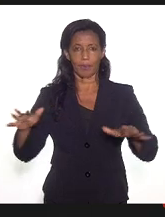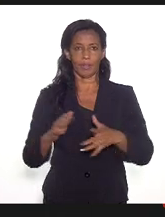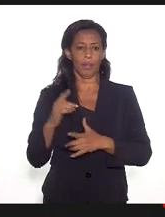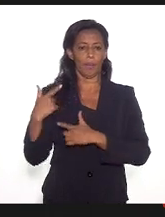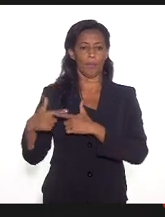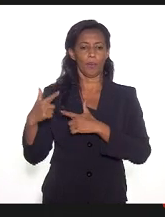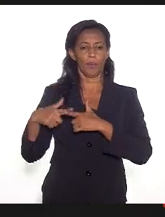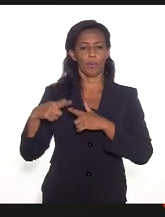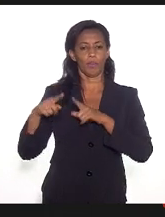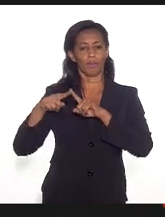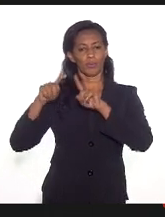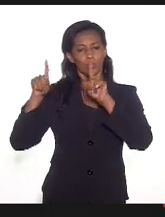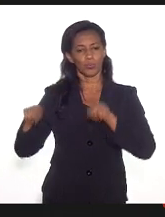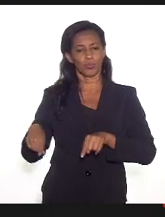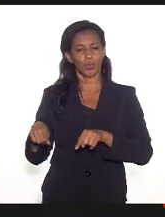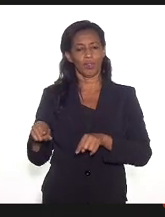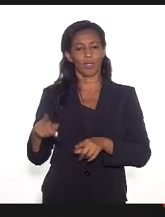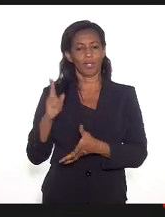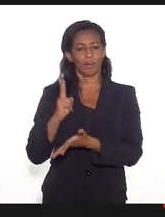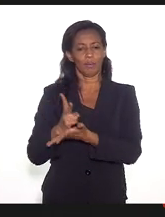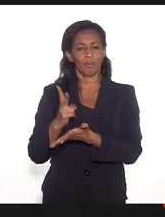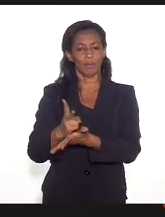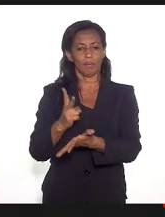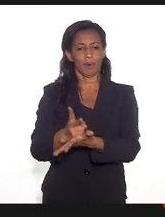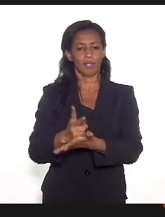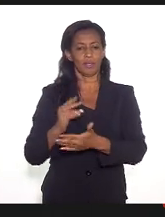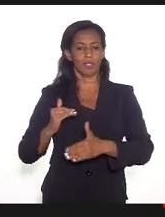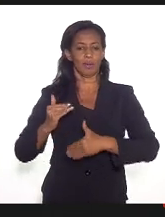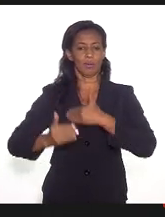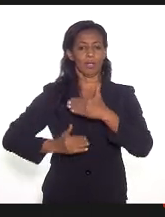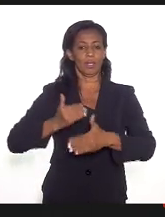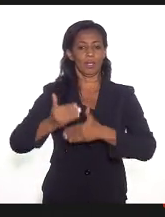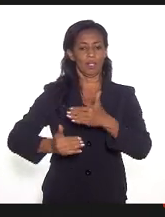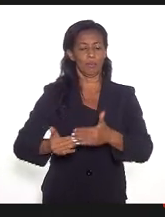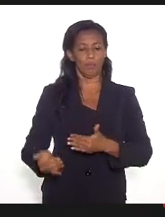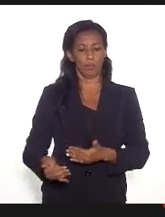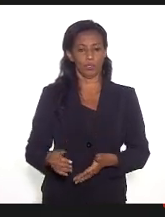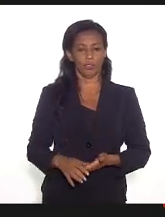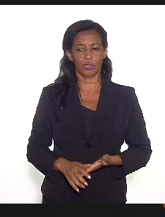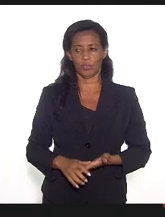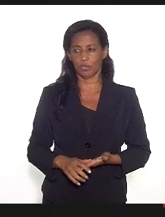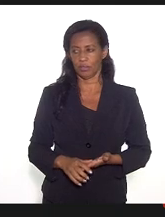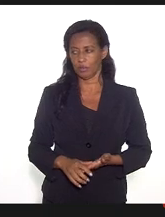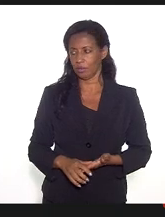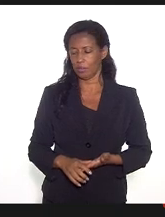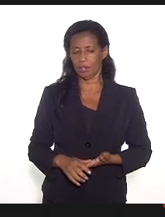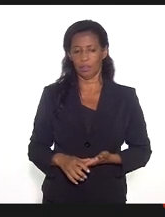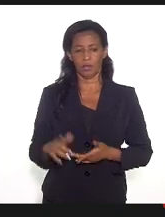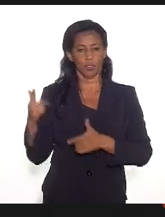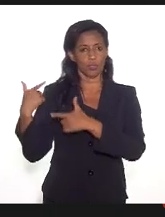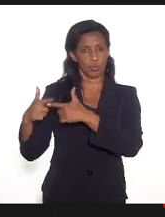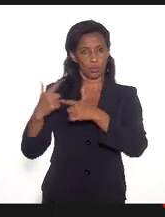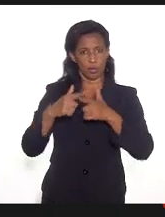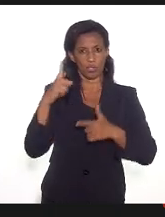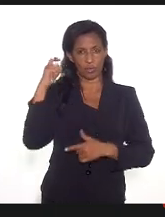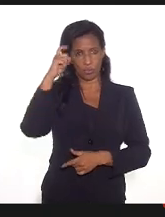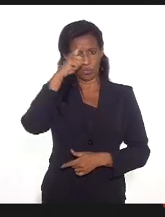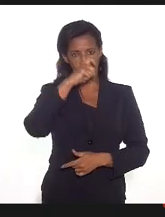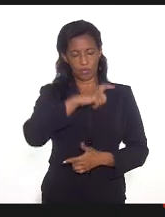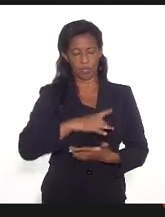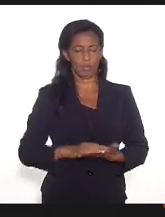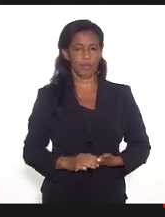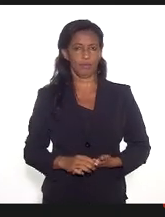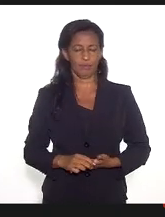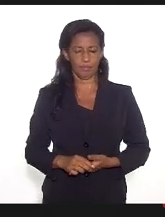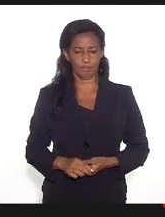problemas estruturais que permanecerão após essa situação difícil ser